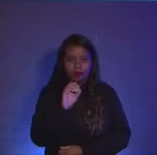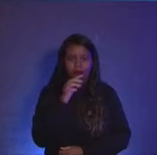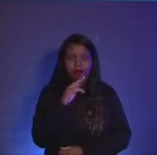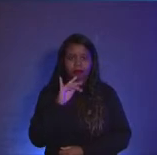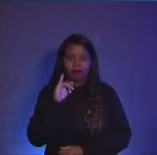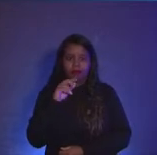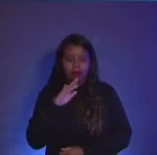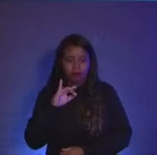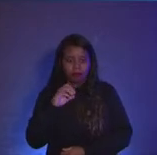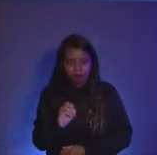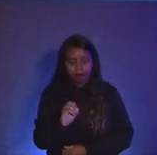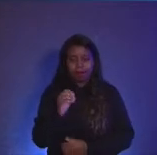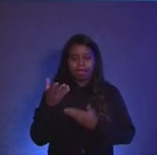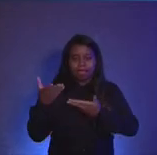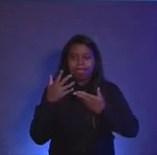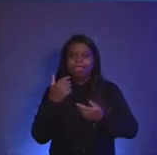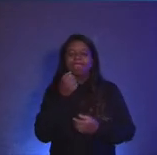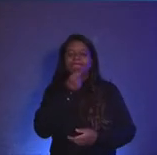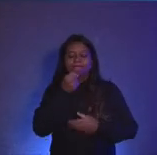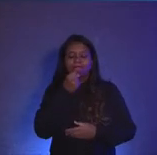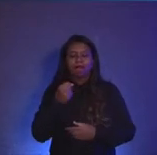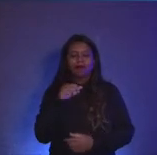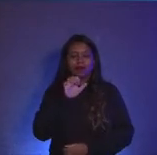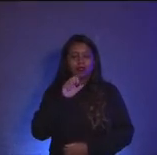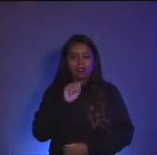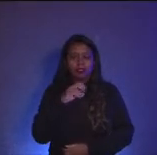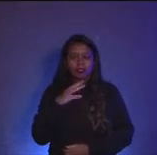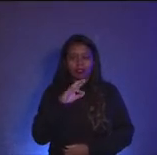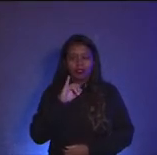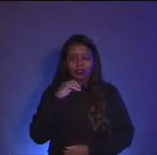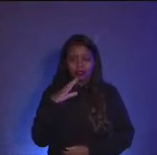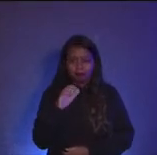falar sobre o trabalho Escriba.